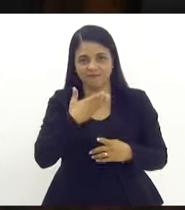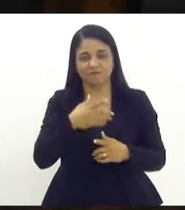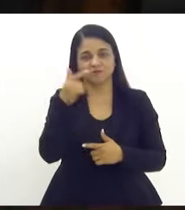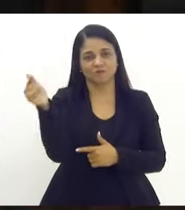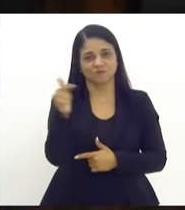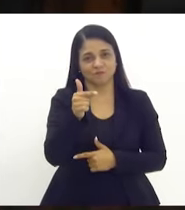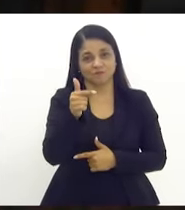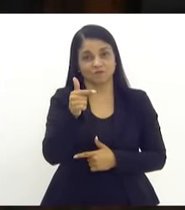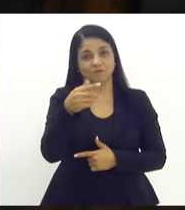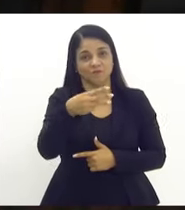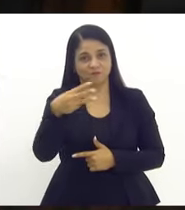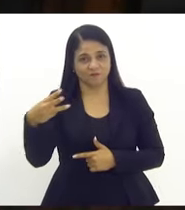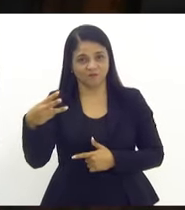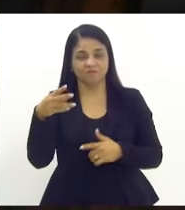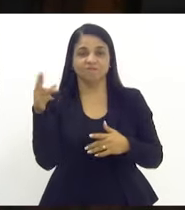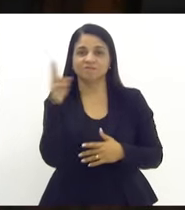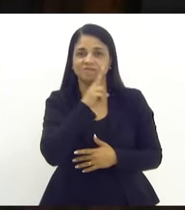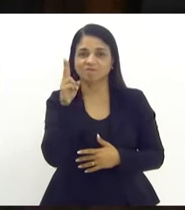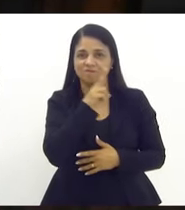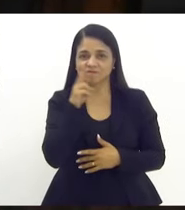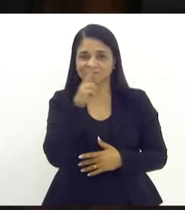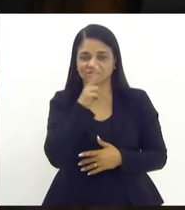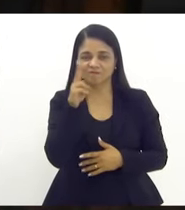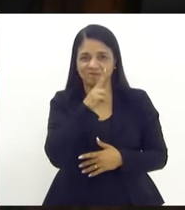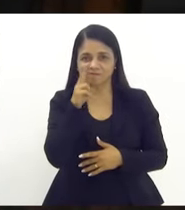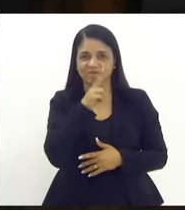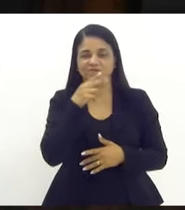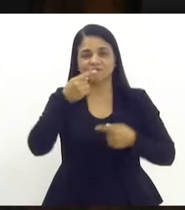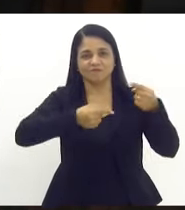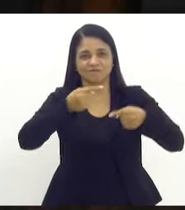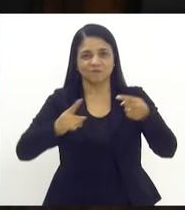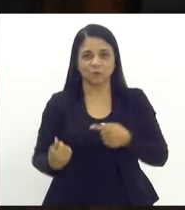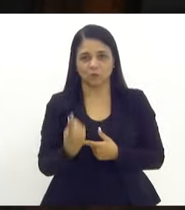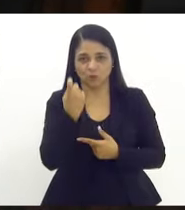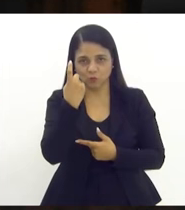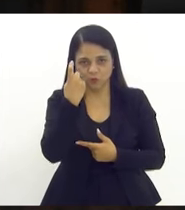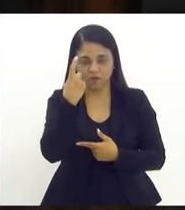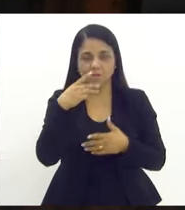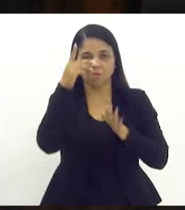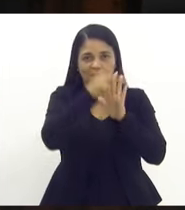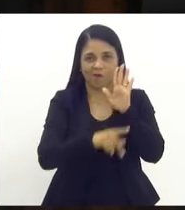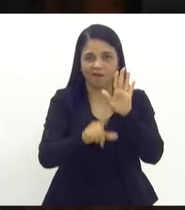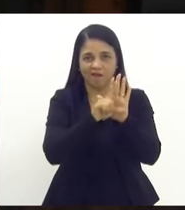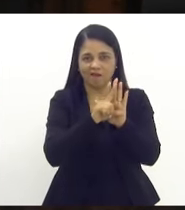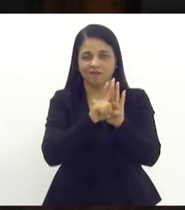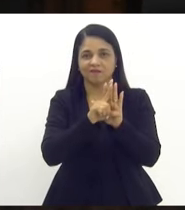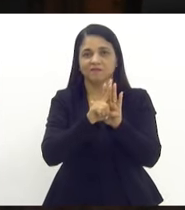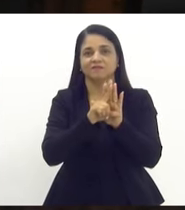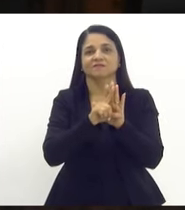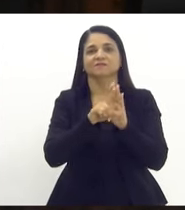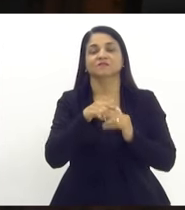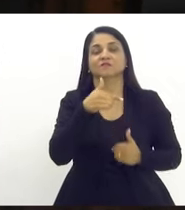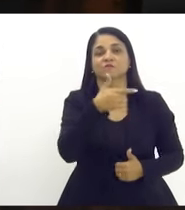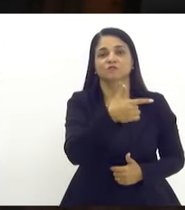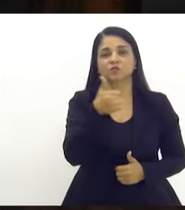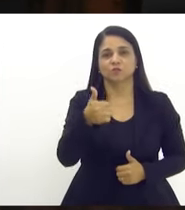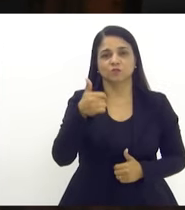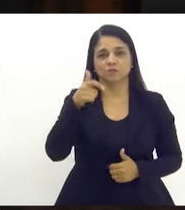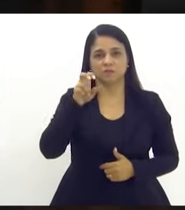de 2023, em regime de urgência, em discussão única. Projeto de lei número